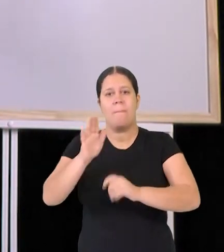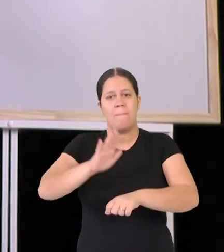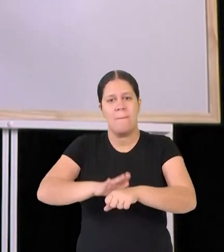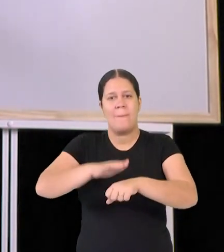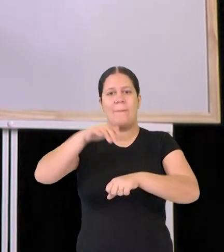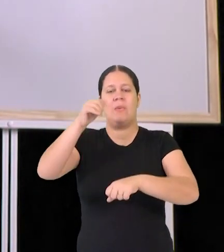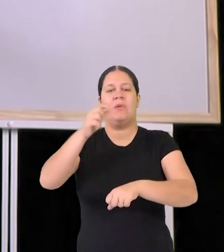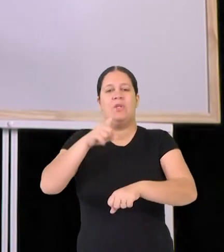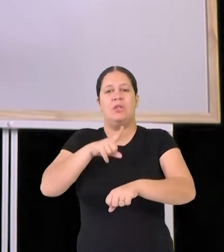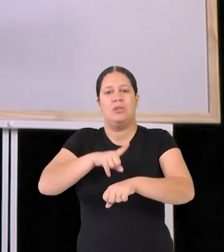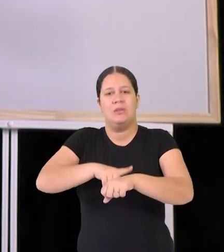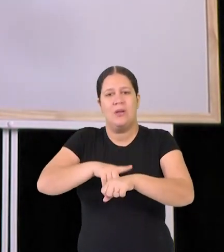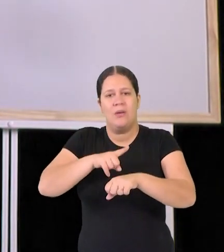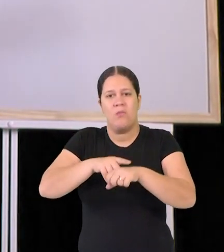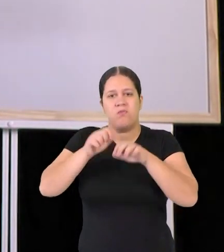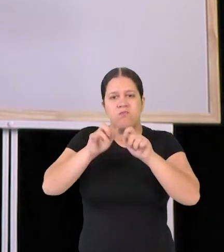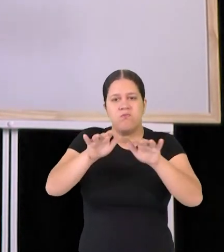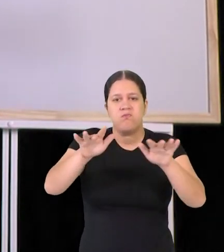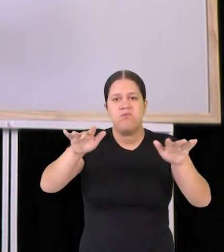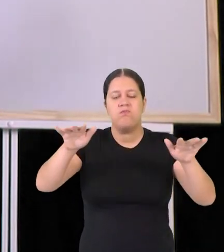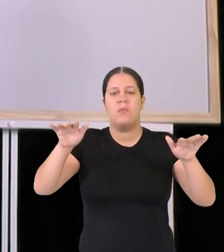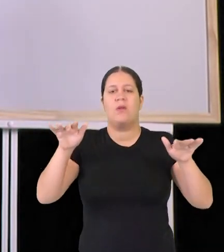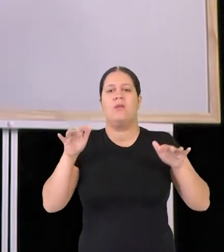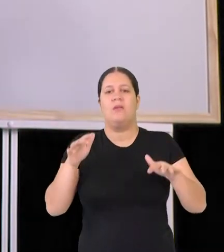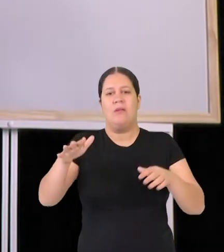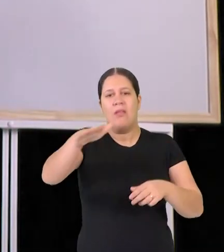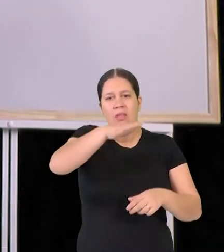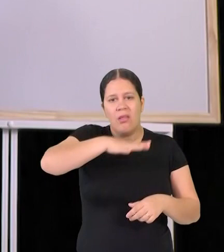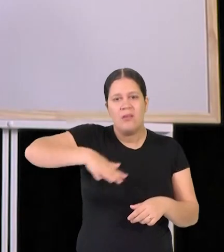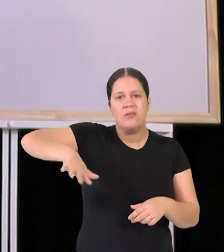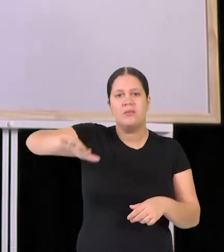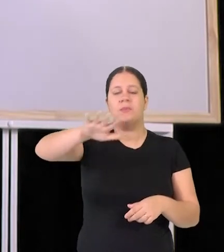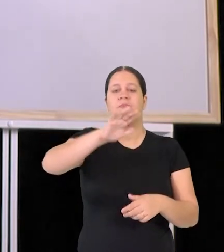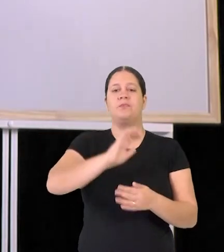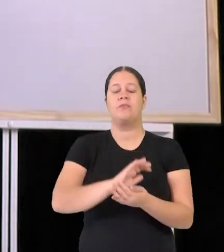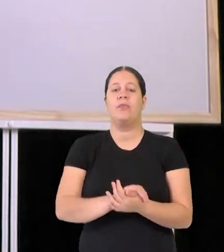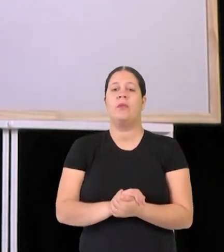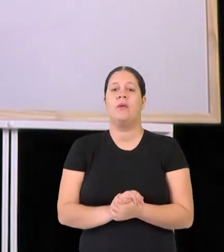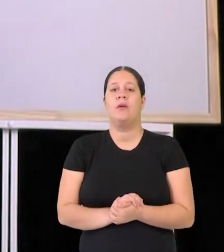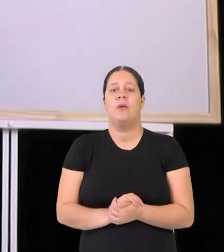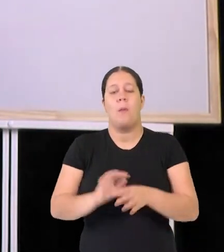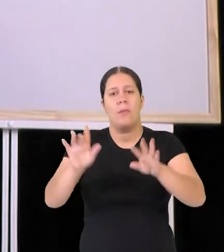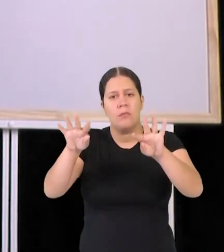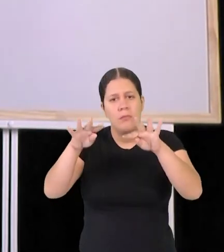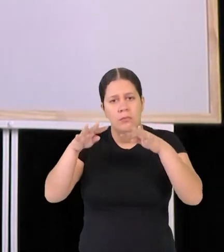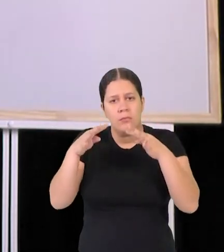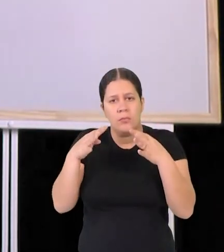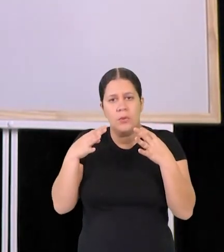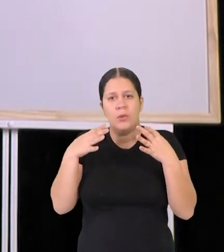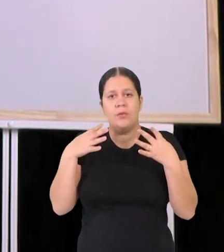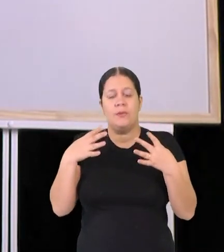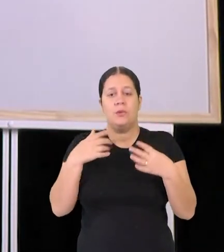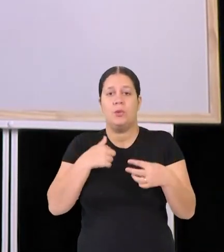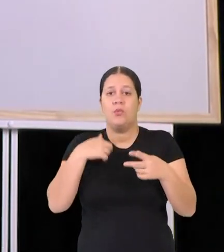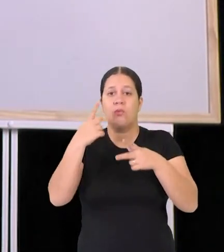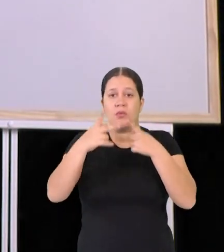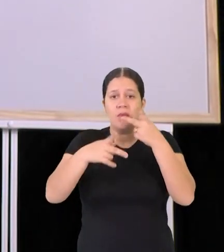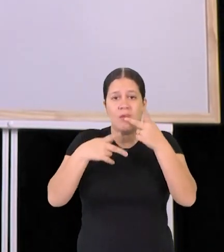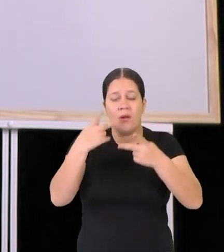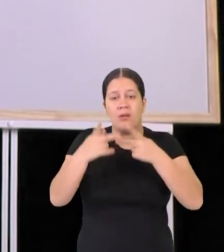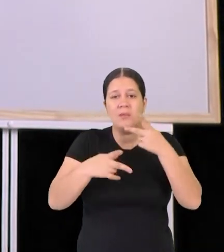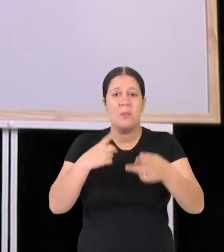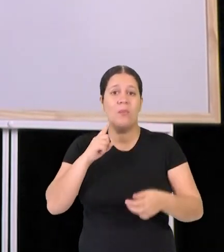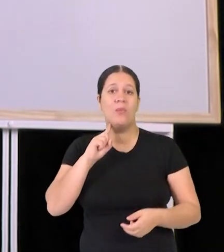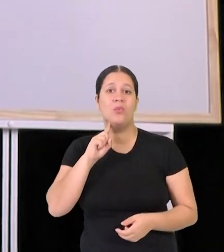em suspensão e se acumulando na atmosfera. Presta atenção, eu estou falando de